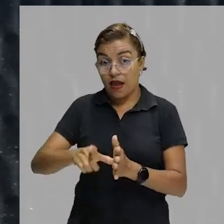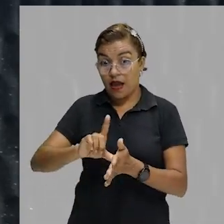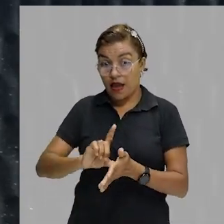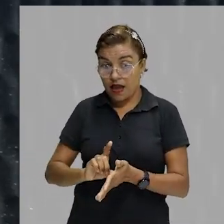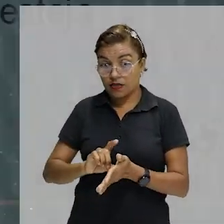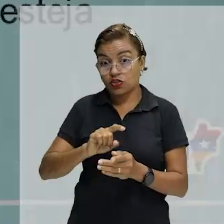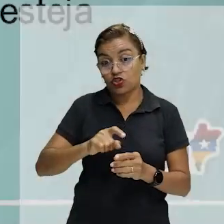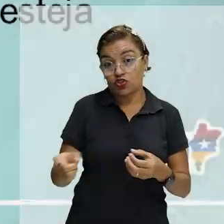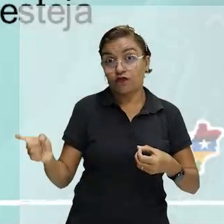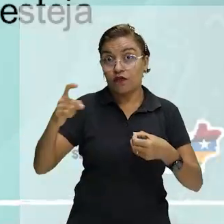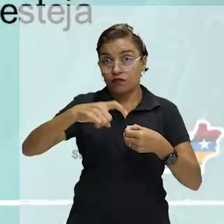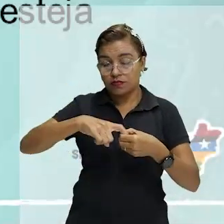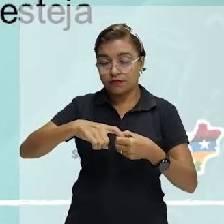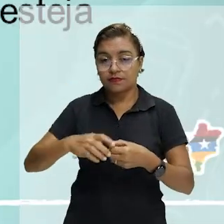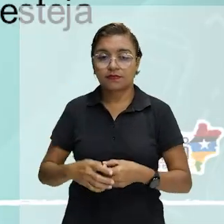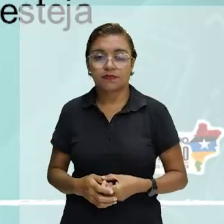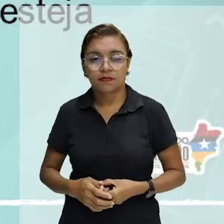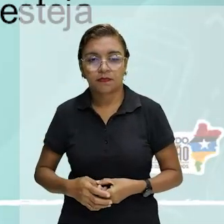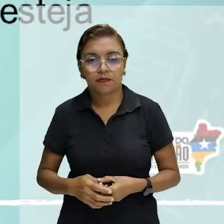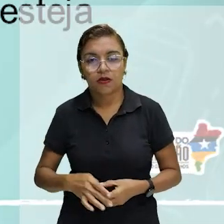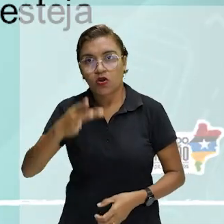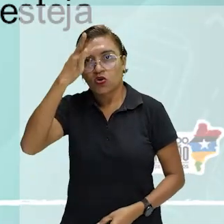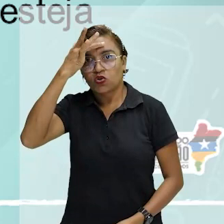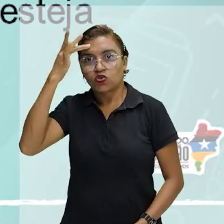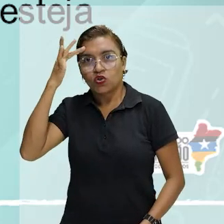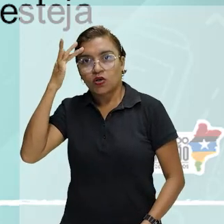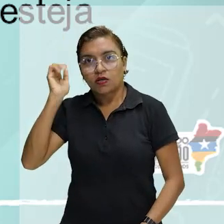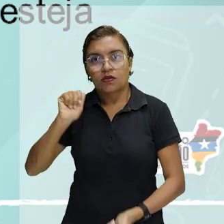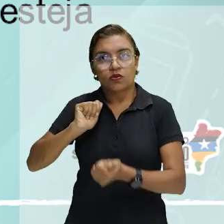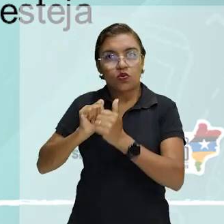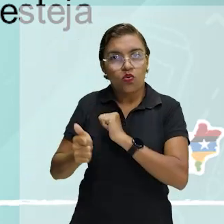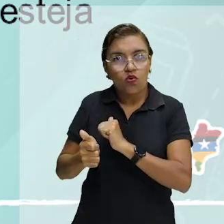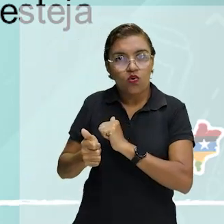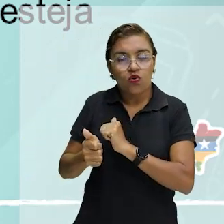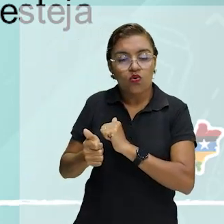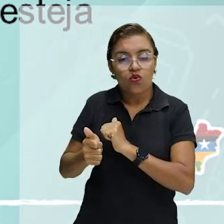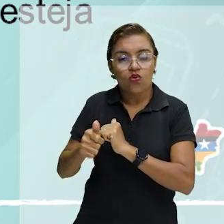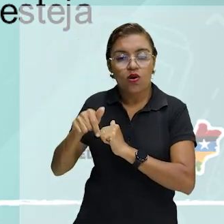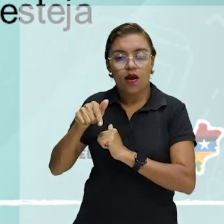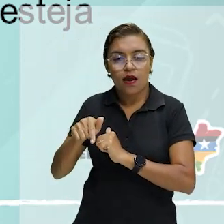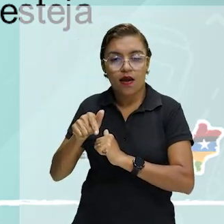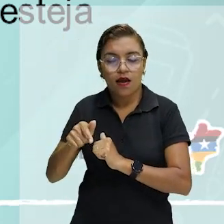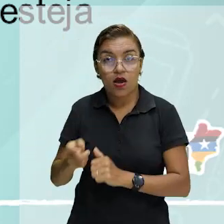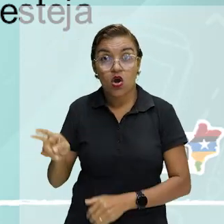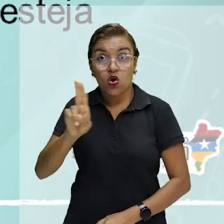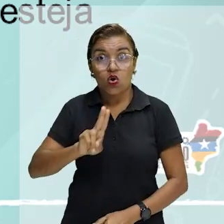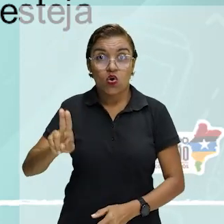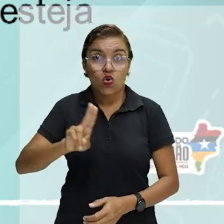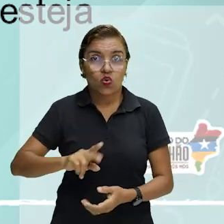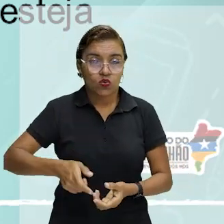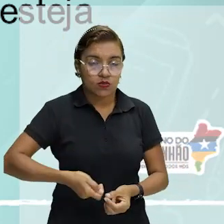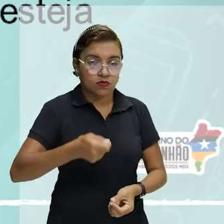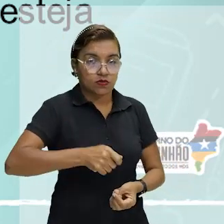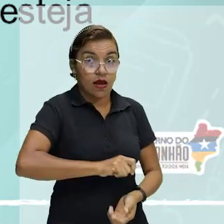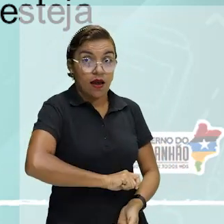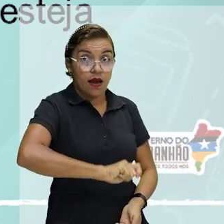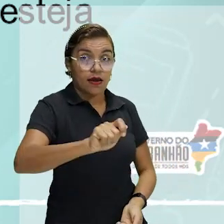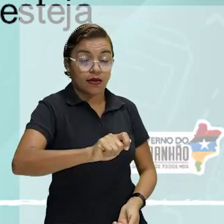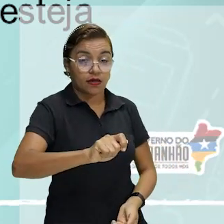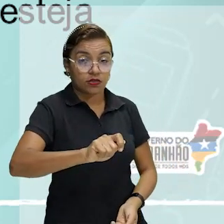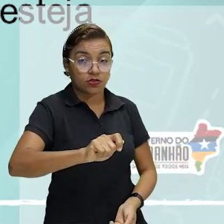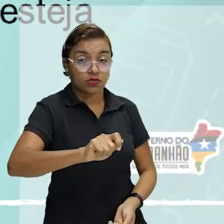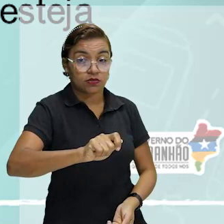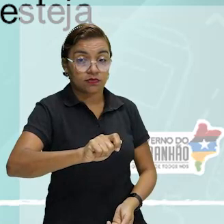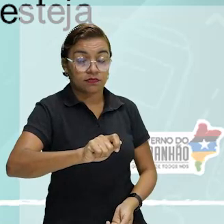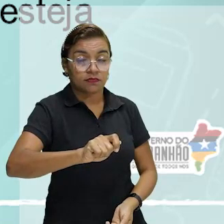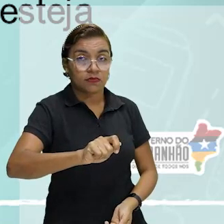adversário. O jogador deliberadamente tocar ou apanhar a bola em jogo com a sua raquete ou